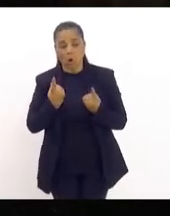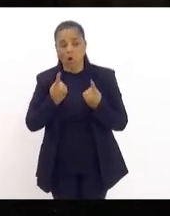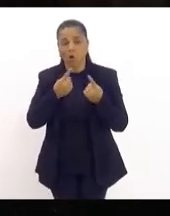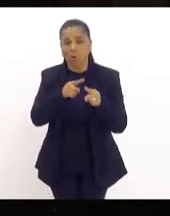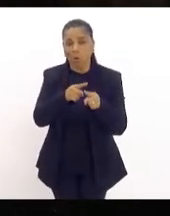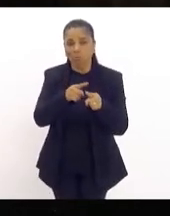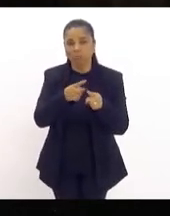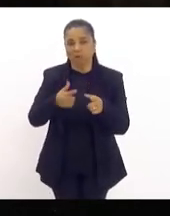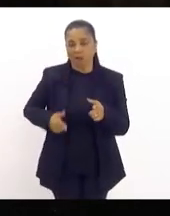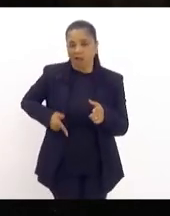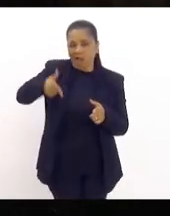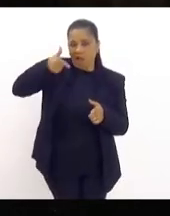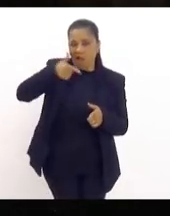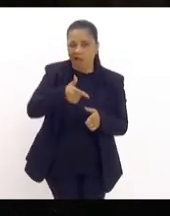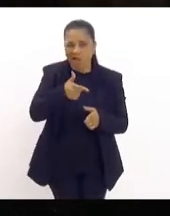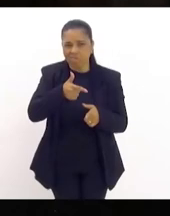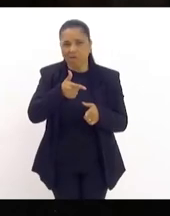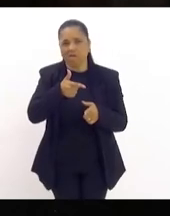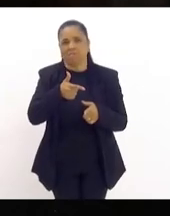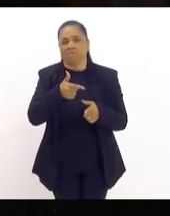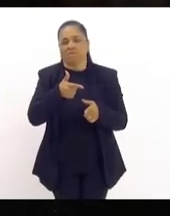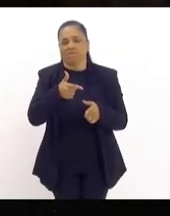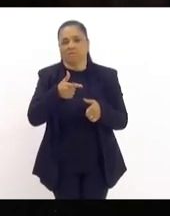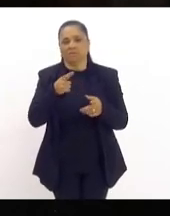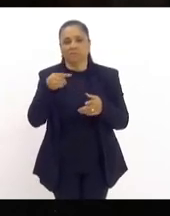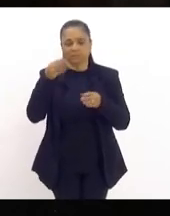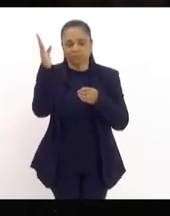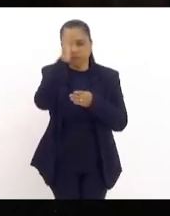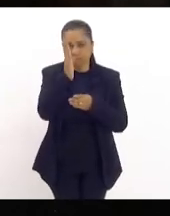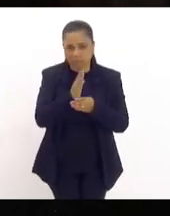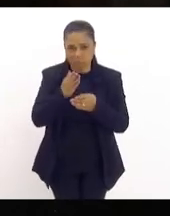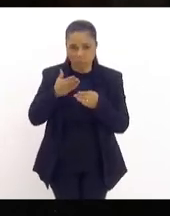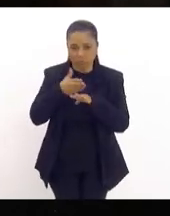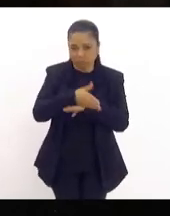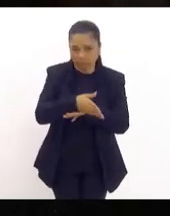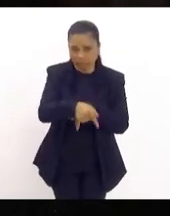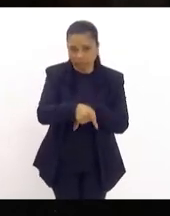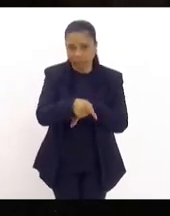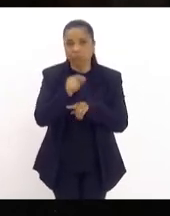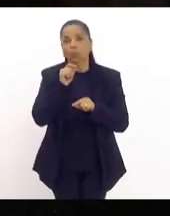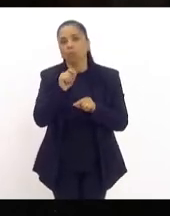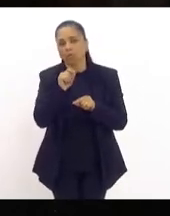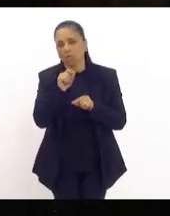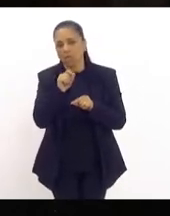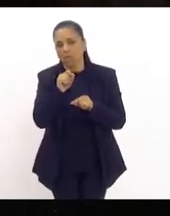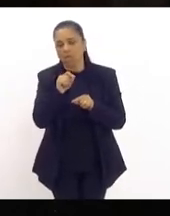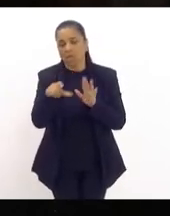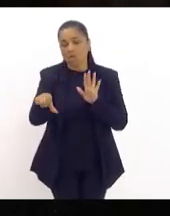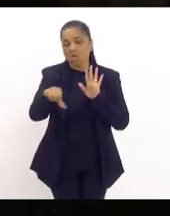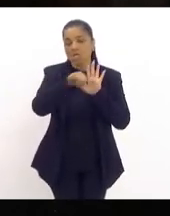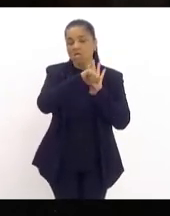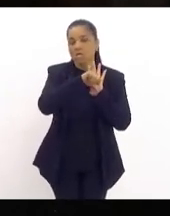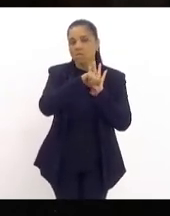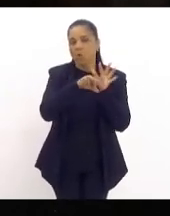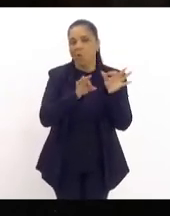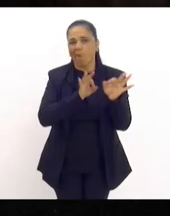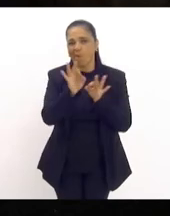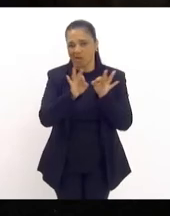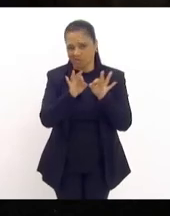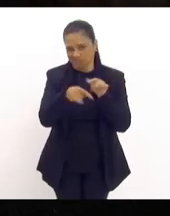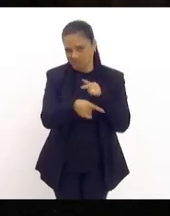entrada de armamento pesado no nosso país, que serve, não é, para garantia do crime organizado nesse